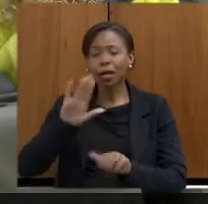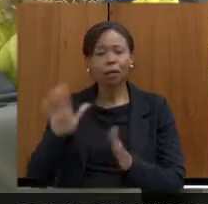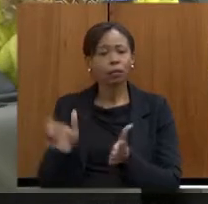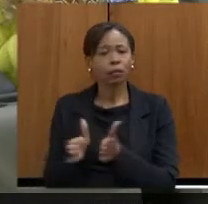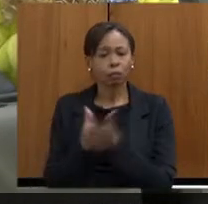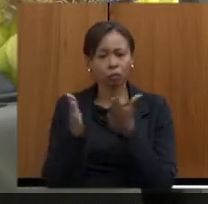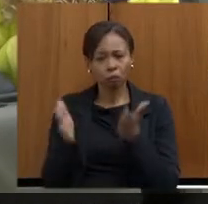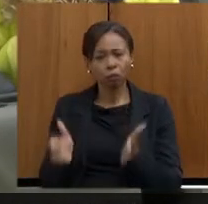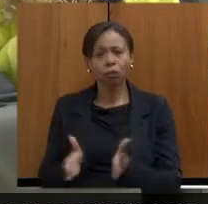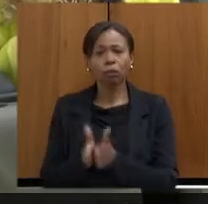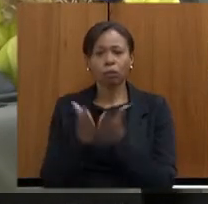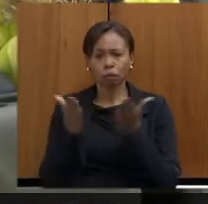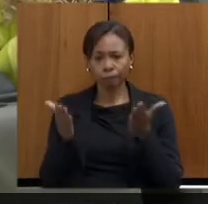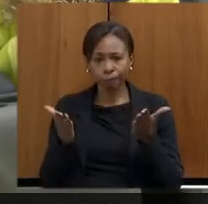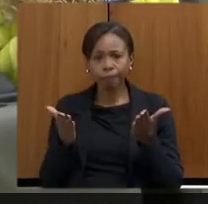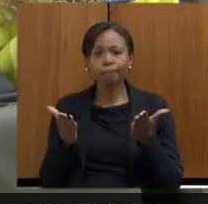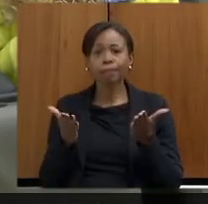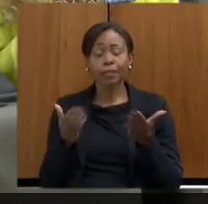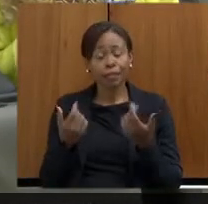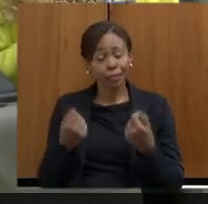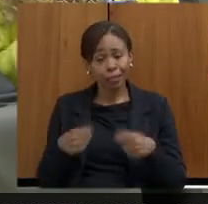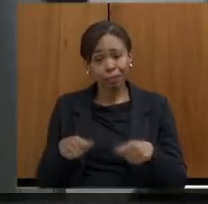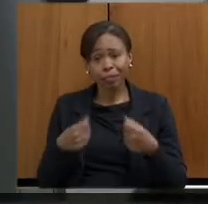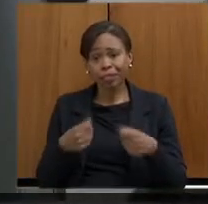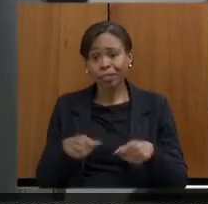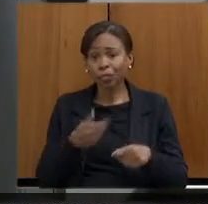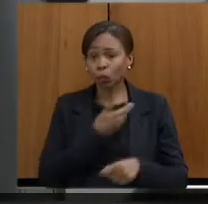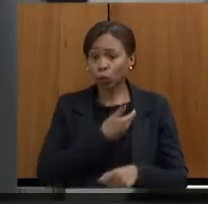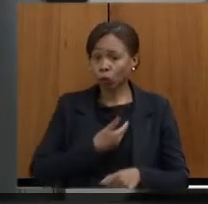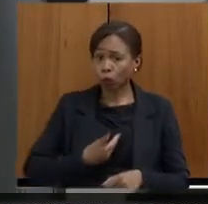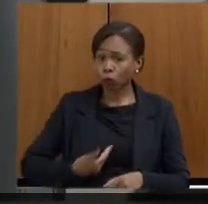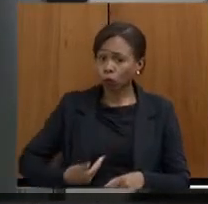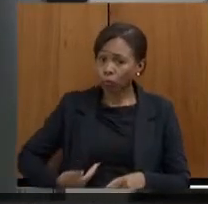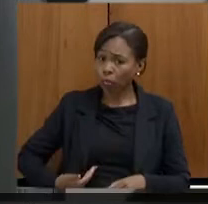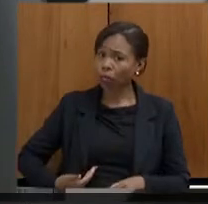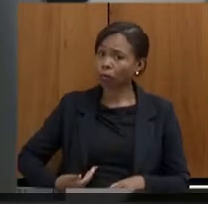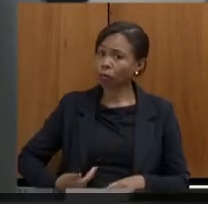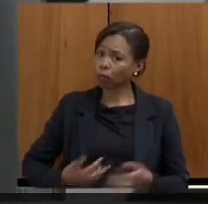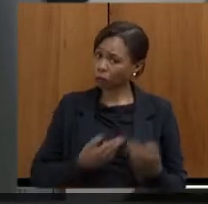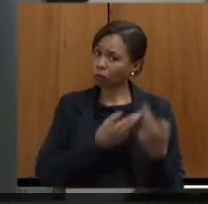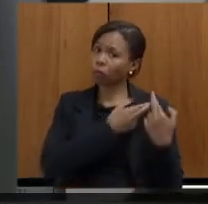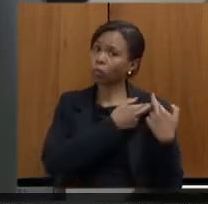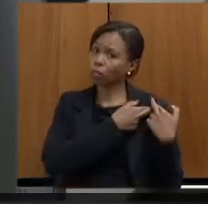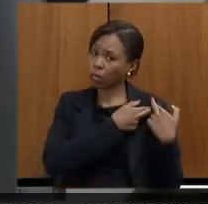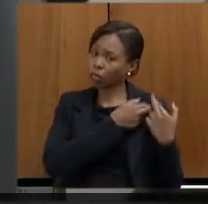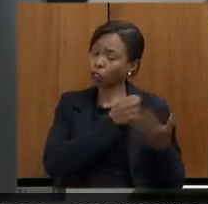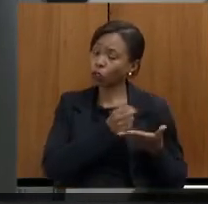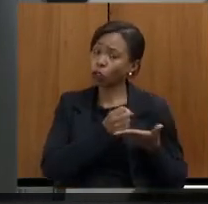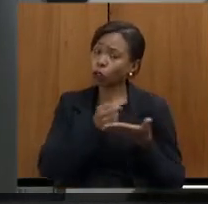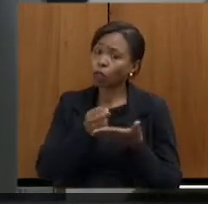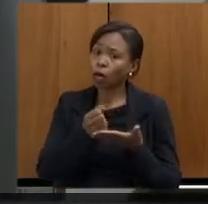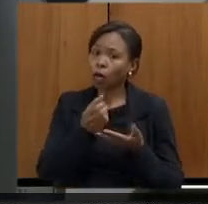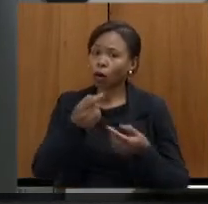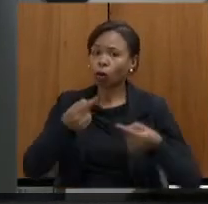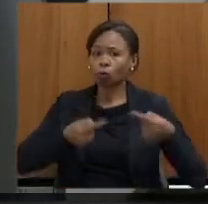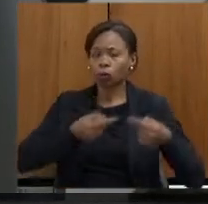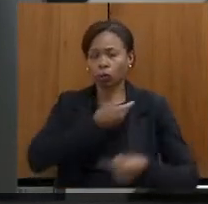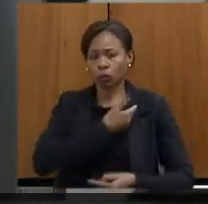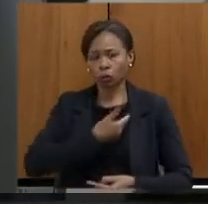mais empobrecida, carece do olhar do governo comprometido com a oferta das políticas públicas que vão